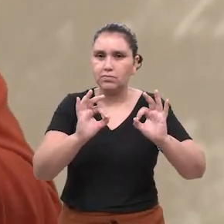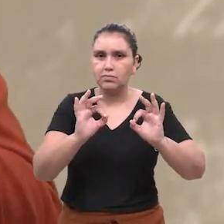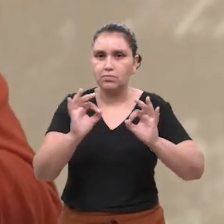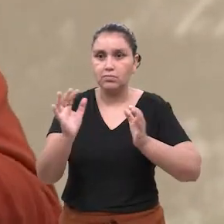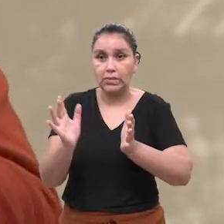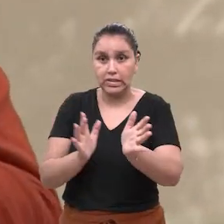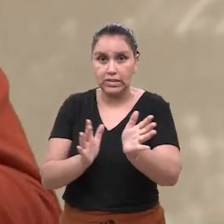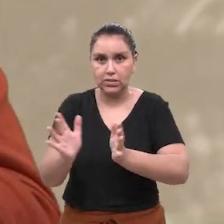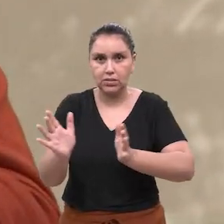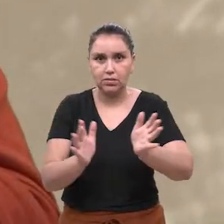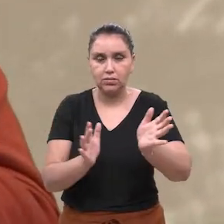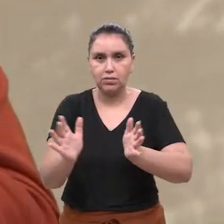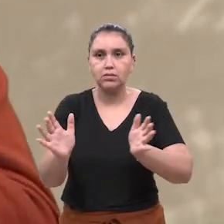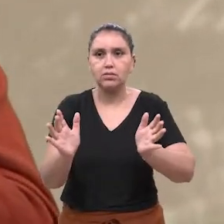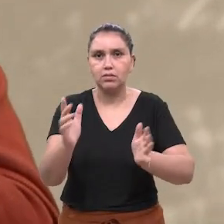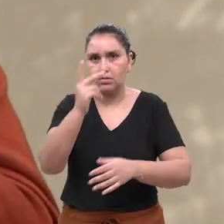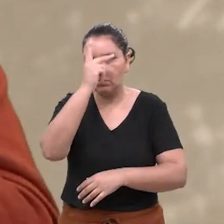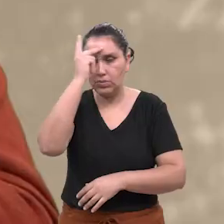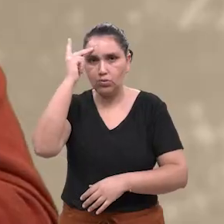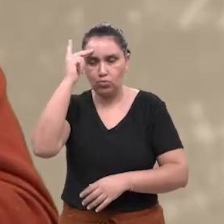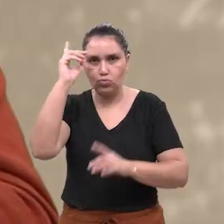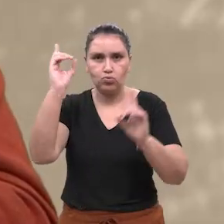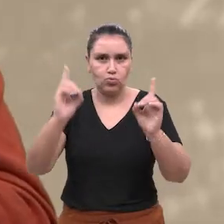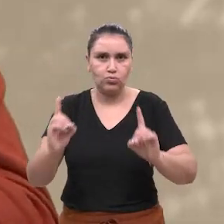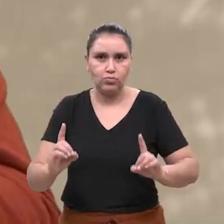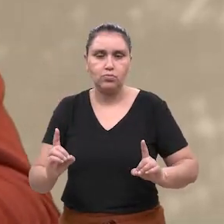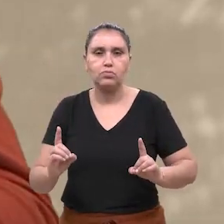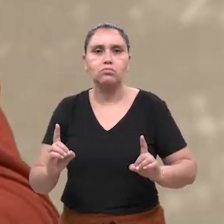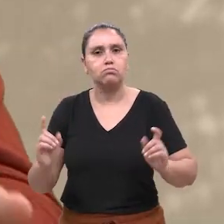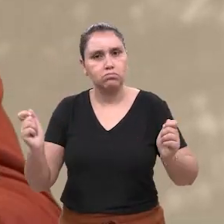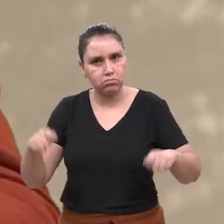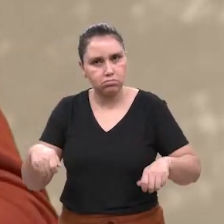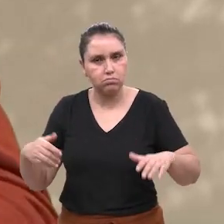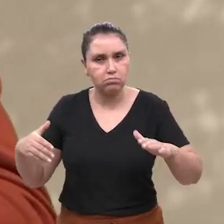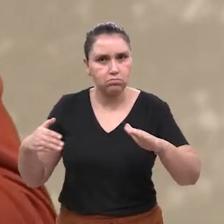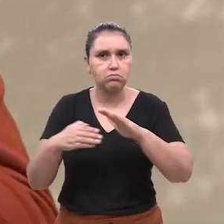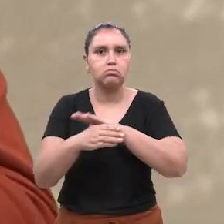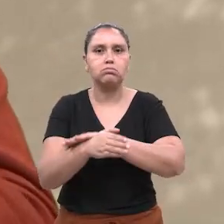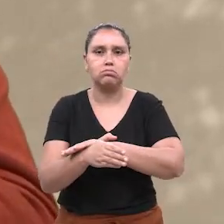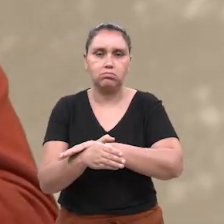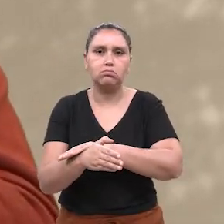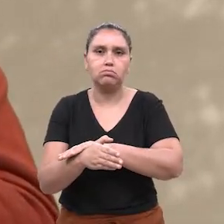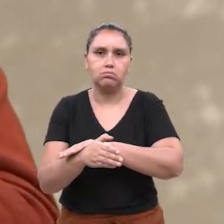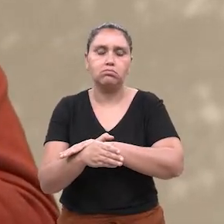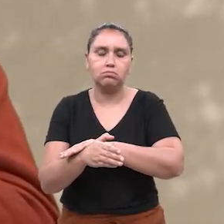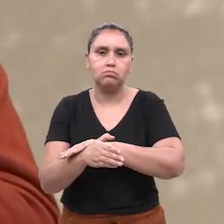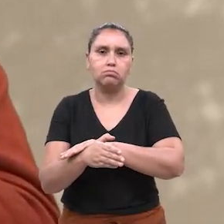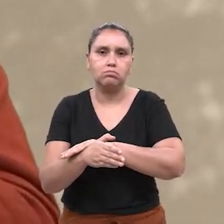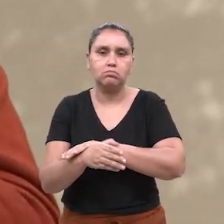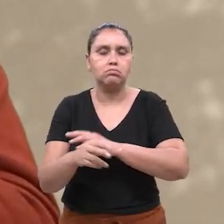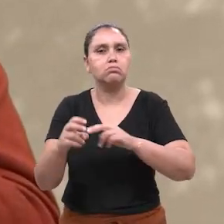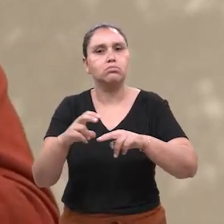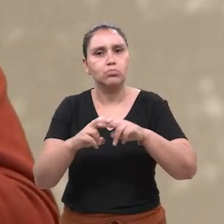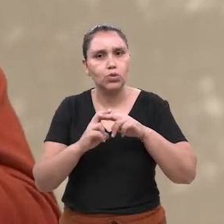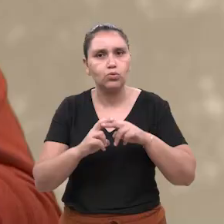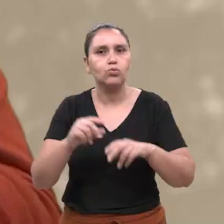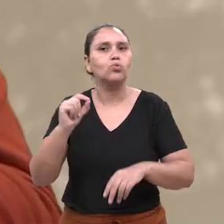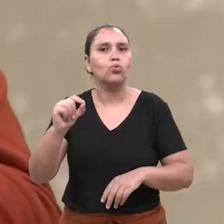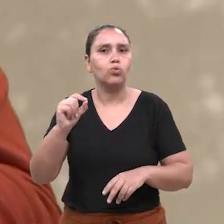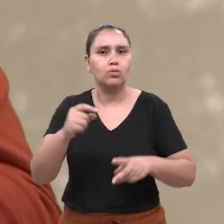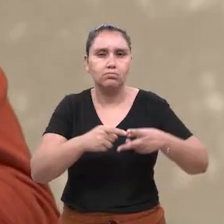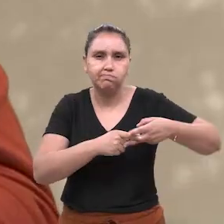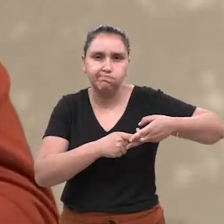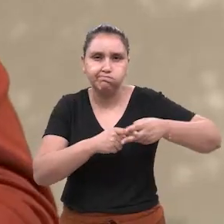a acessibilidade para que as pessoas possam, com deficiência, possam acessar a Câmara de Vereadores. Então, eu acho